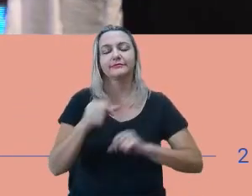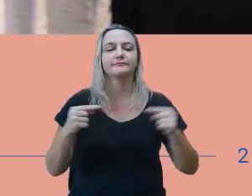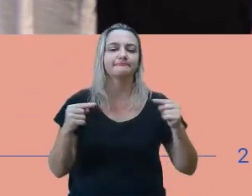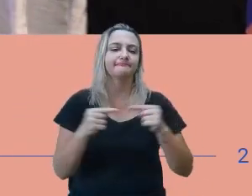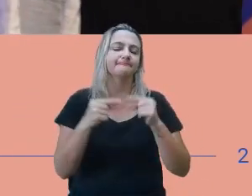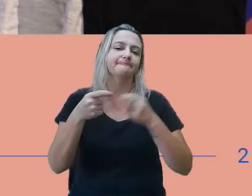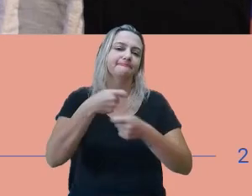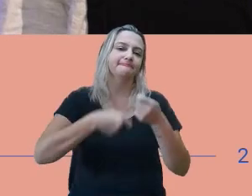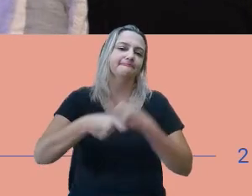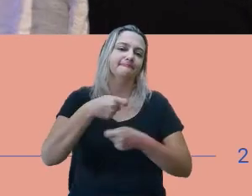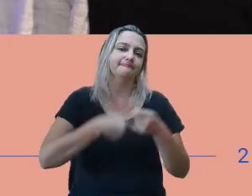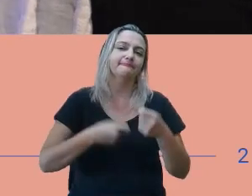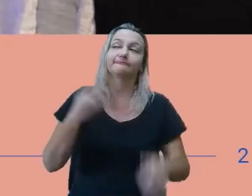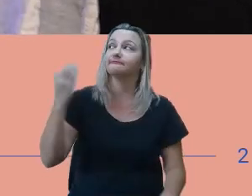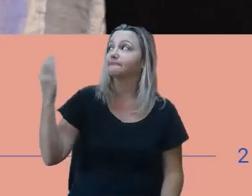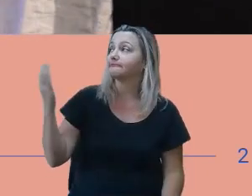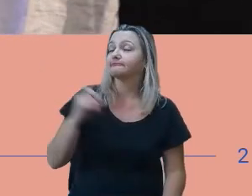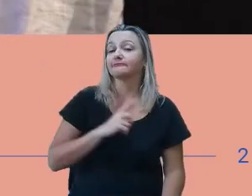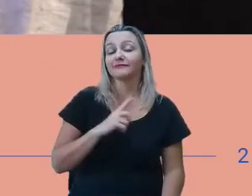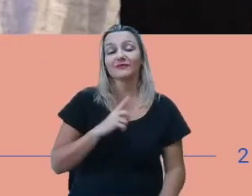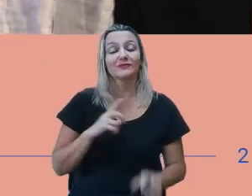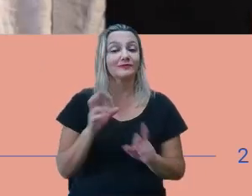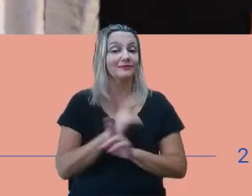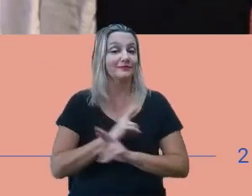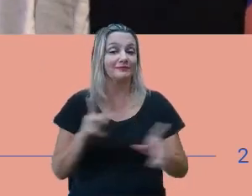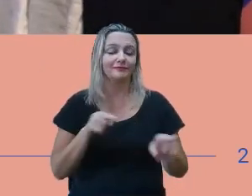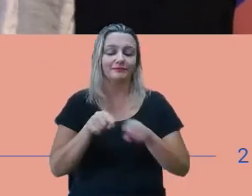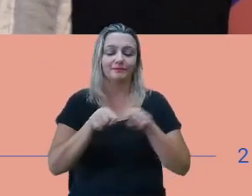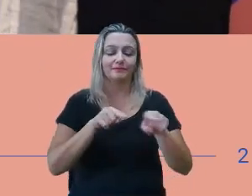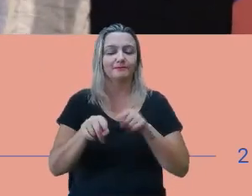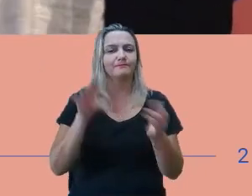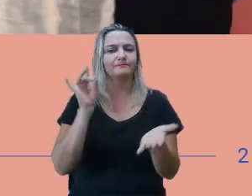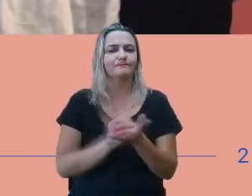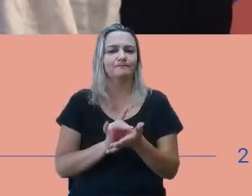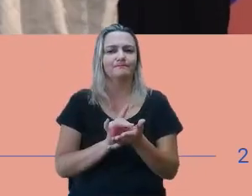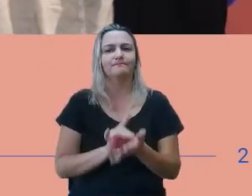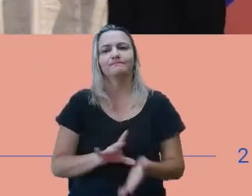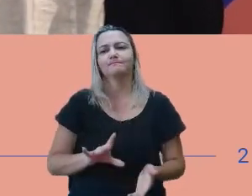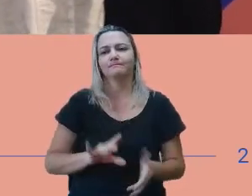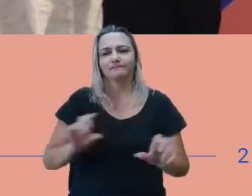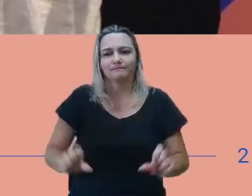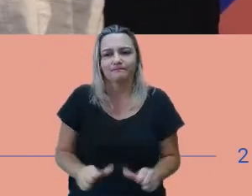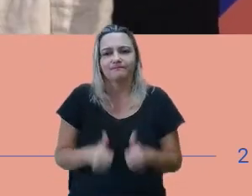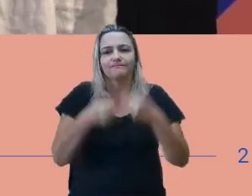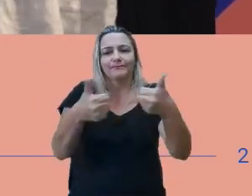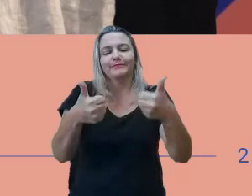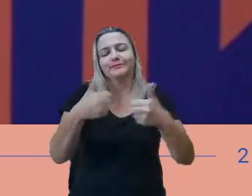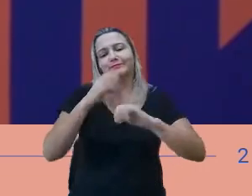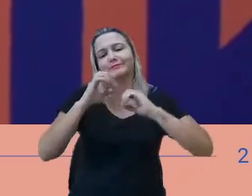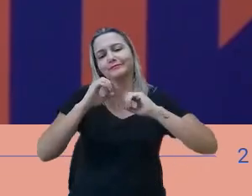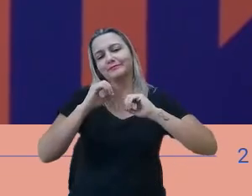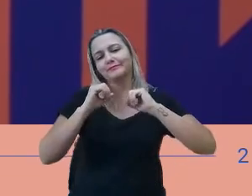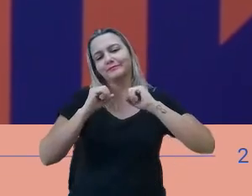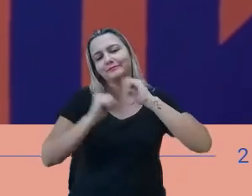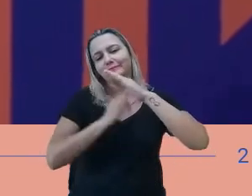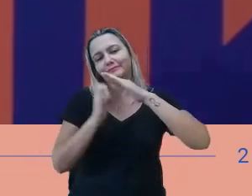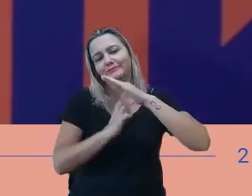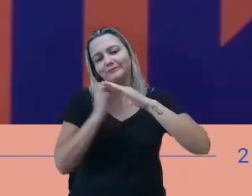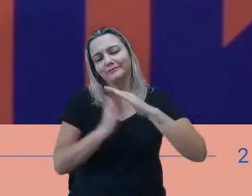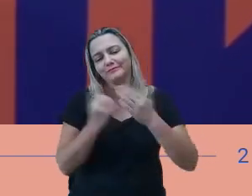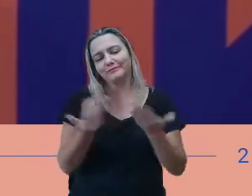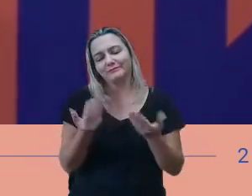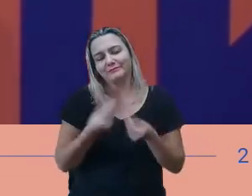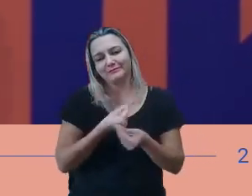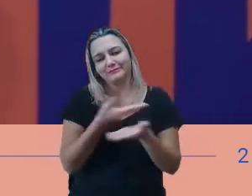economicamente gera diferencial competitivo e garante a sobrevivência da empresa e é isso que eu queria deixar aqui para vocês hoje